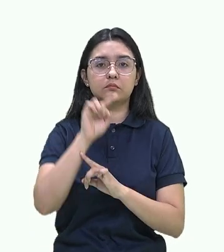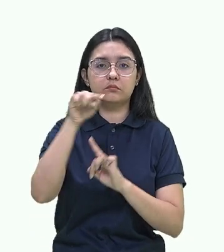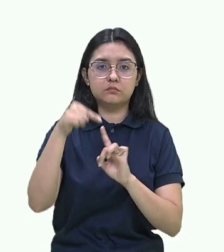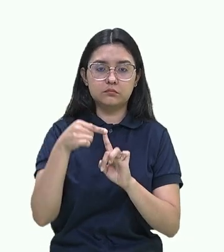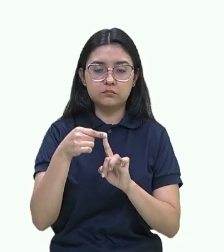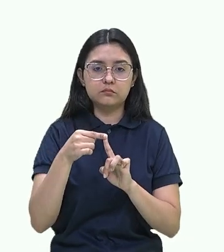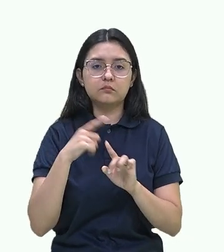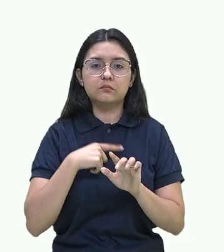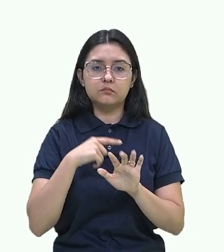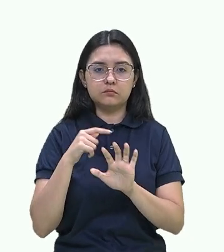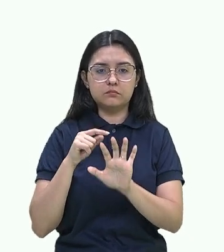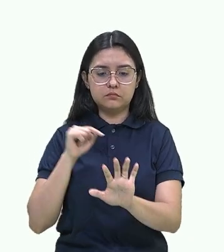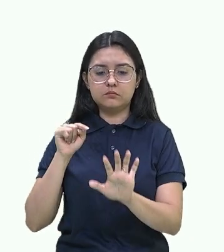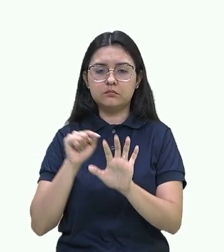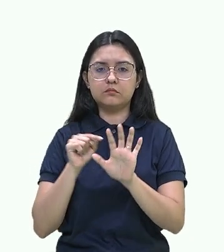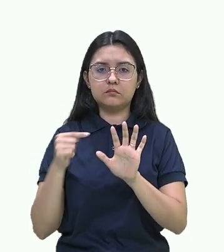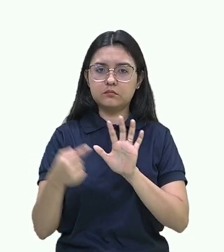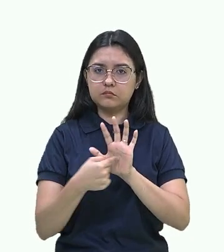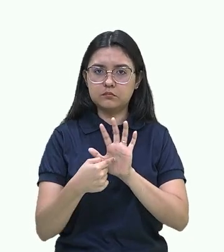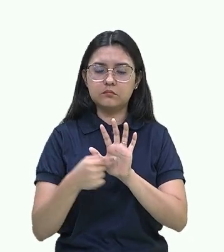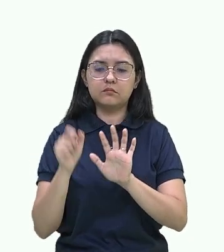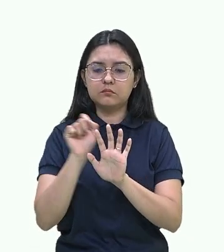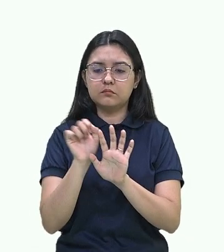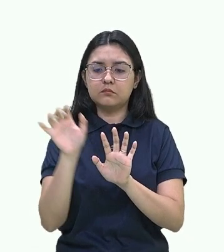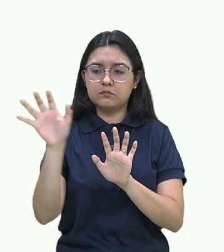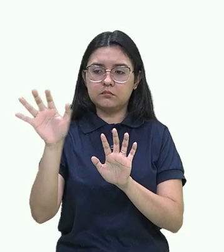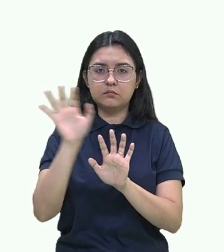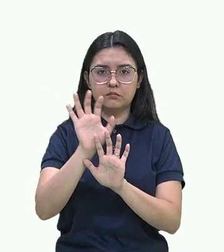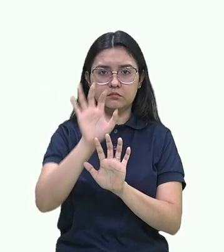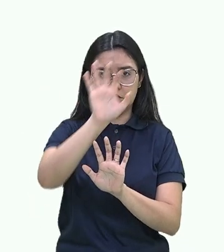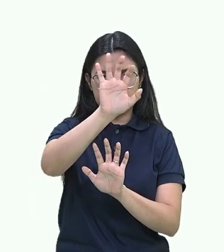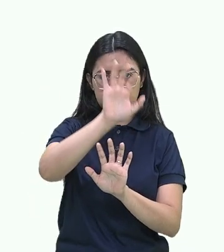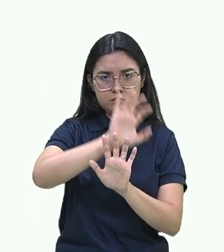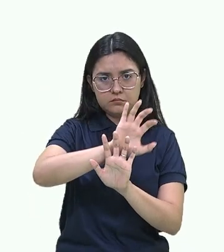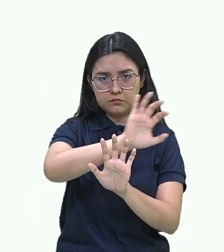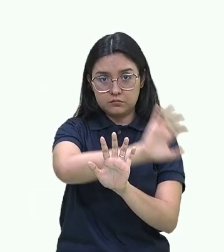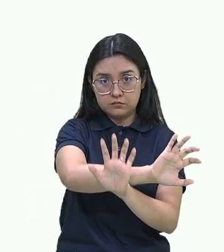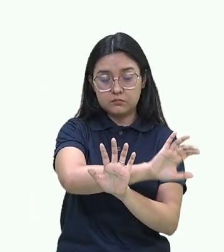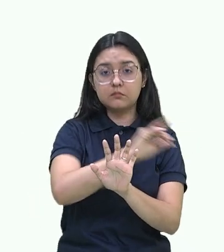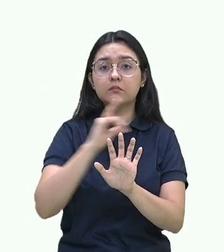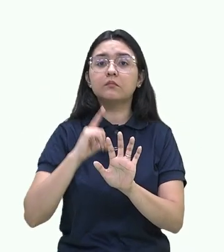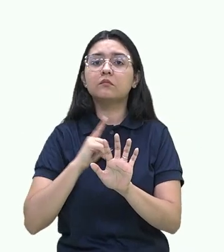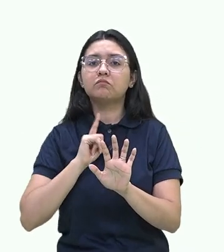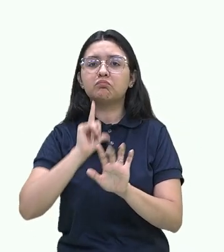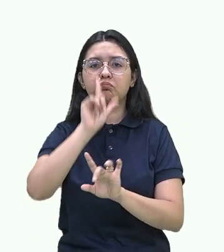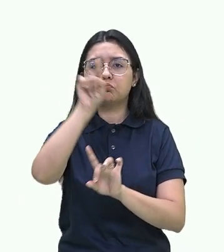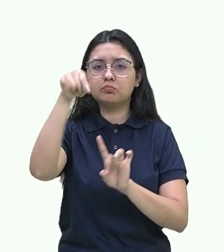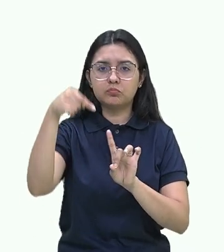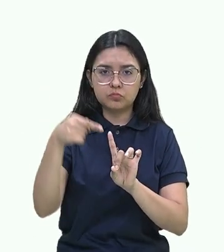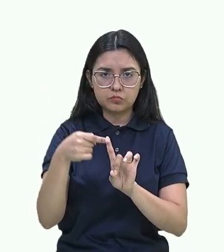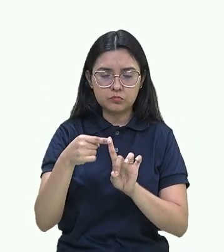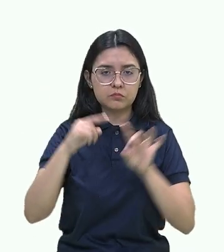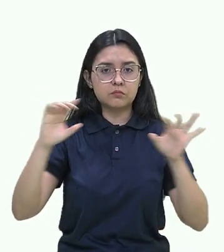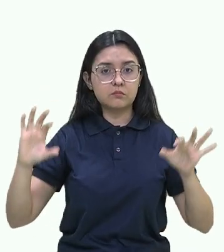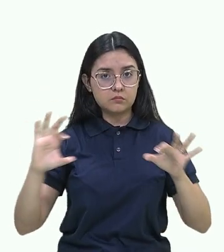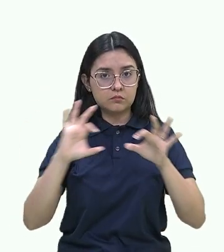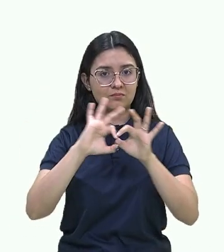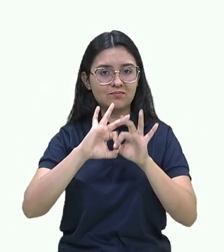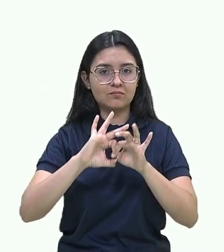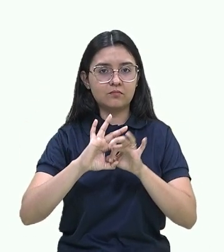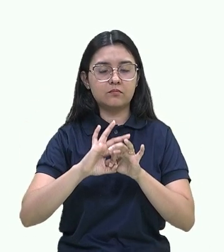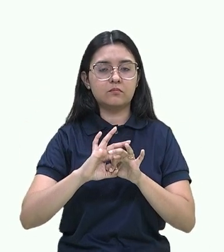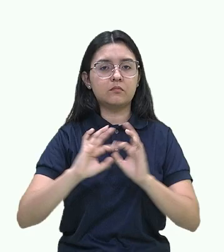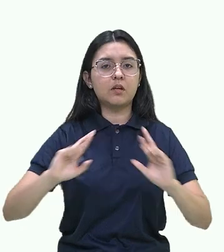ao redor, né, isso caracteriza um mapa mental, nós temos todas as funções que estão relacionadas a